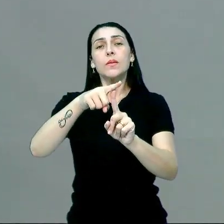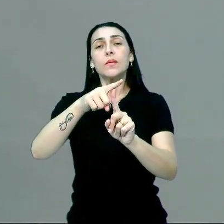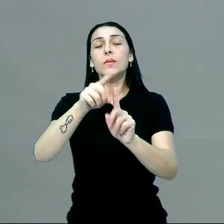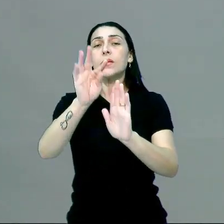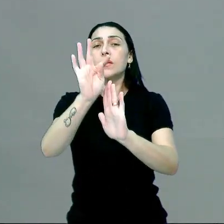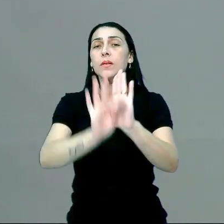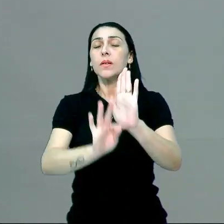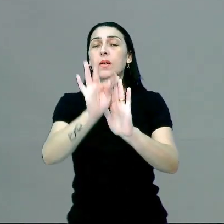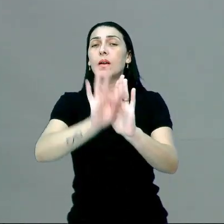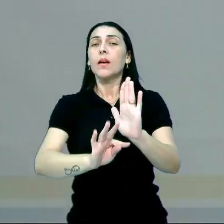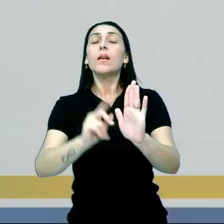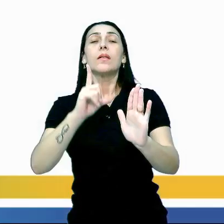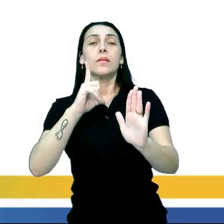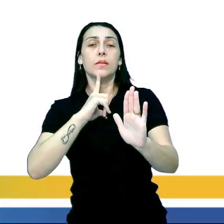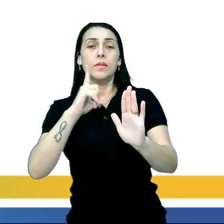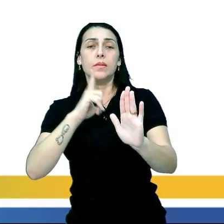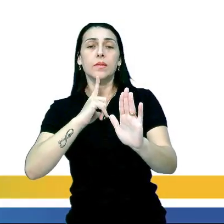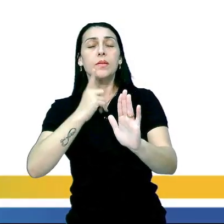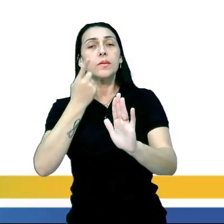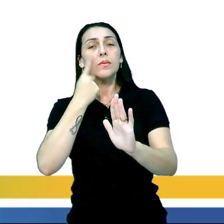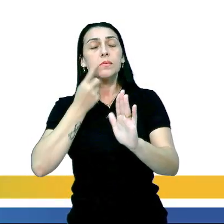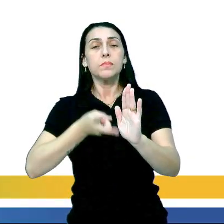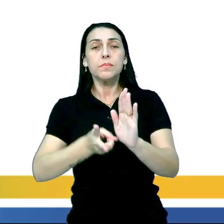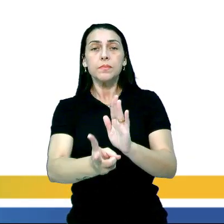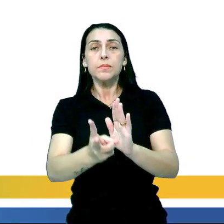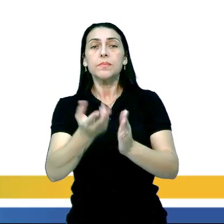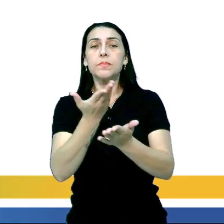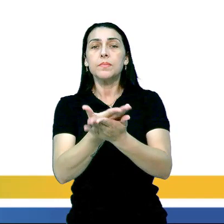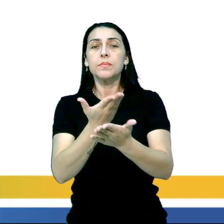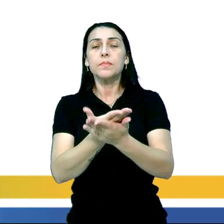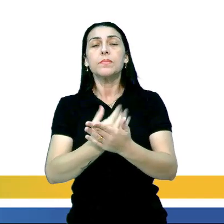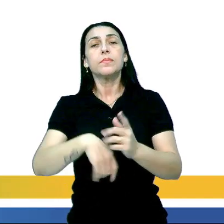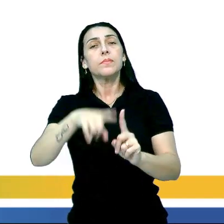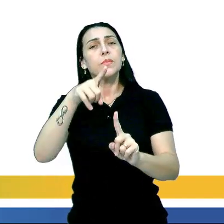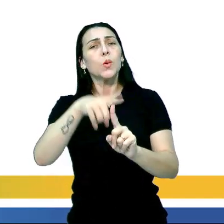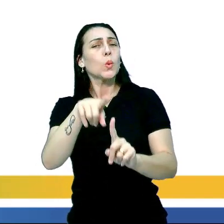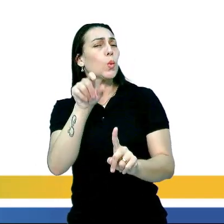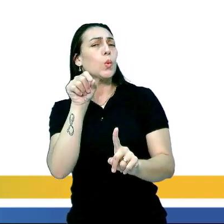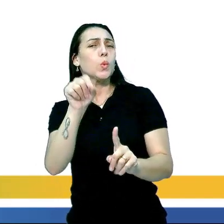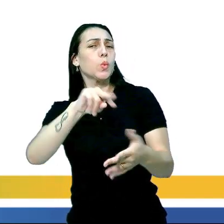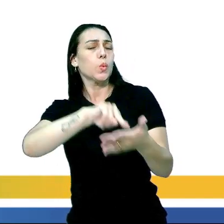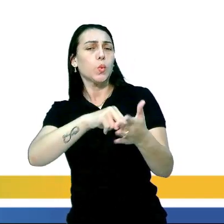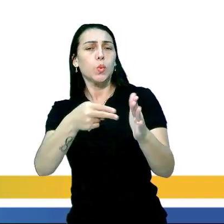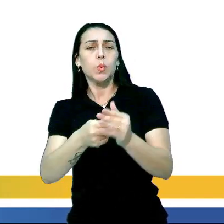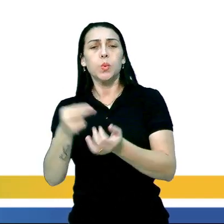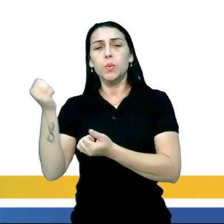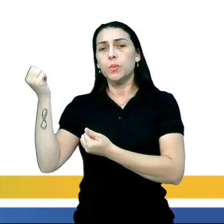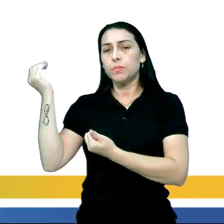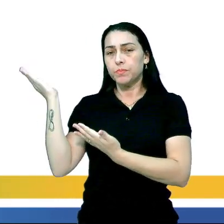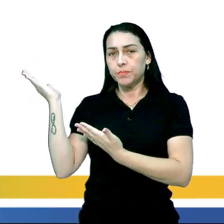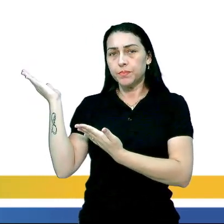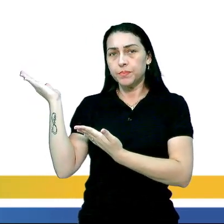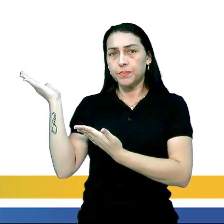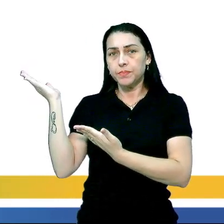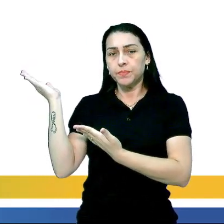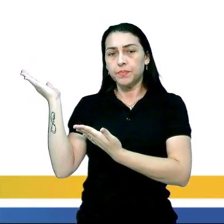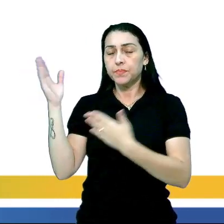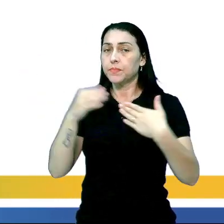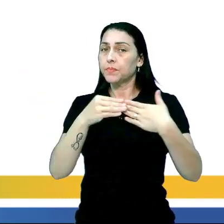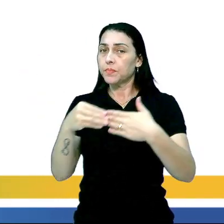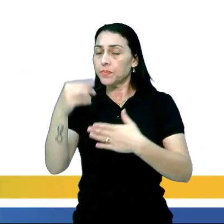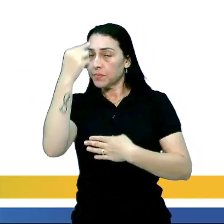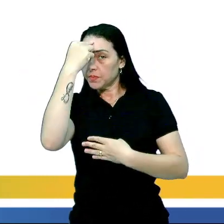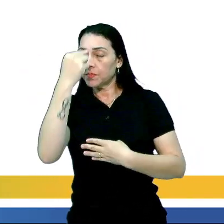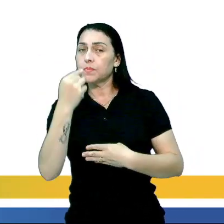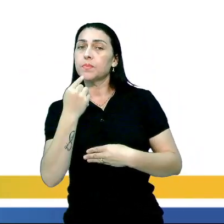de texto que foi empregado. Então, vamos dar continuidade à aula. O que seria tipo de texto narrativo? Eu trouxe uma